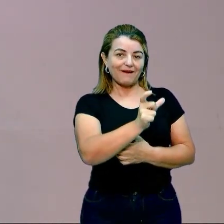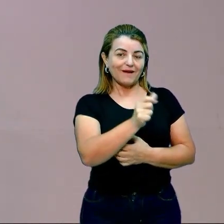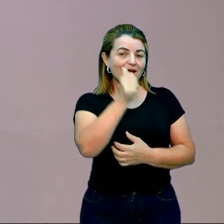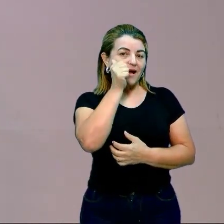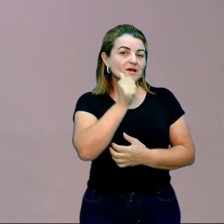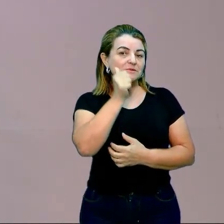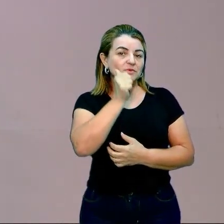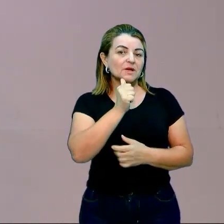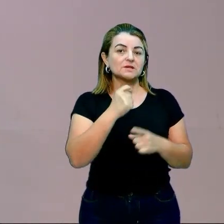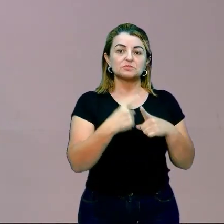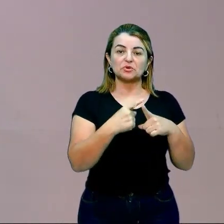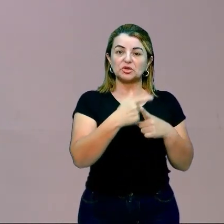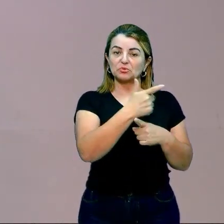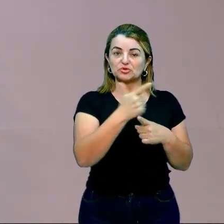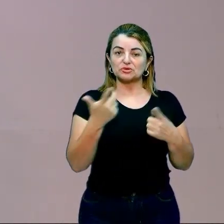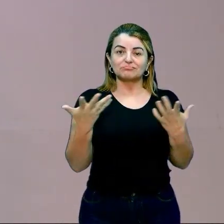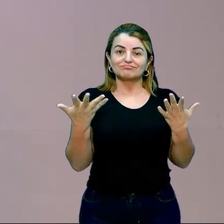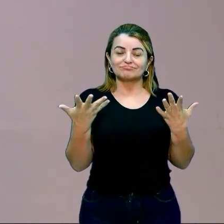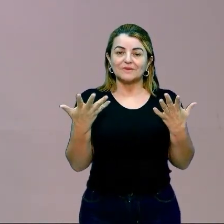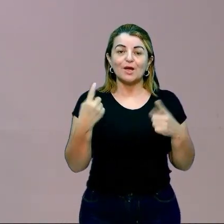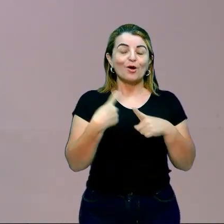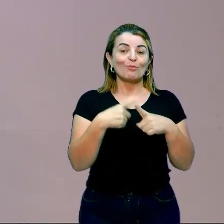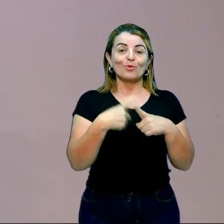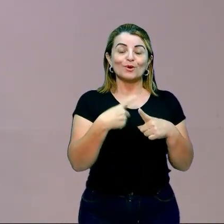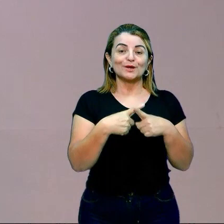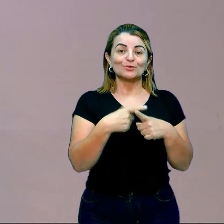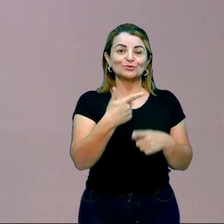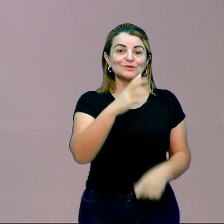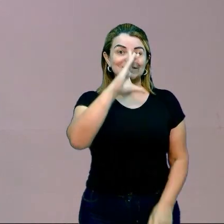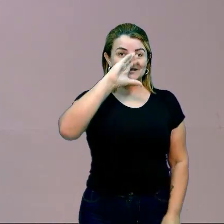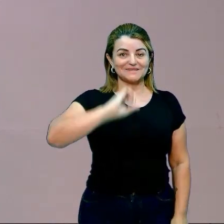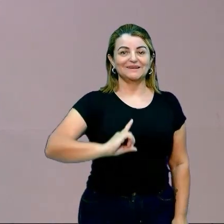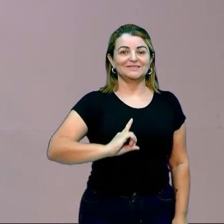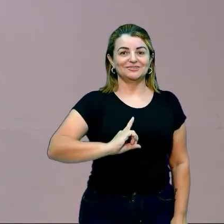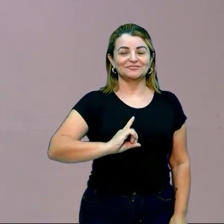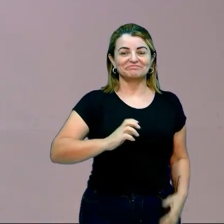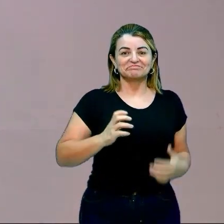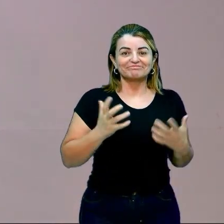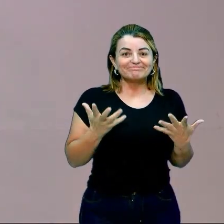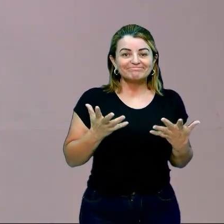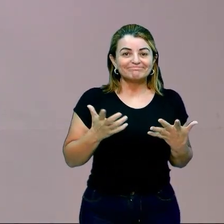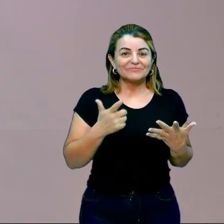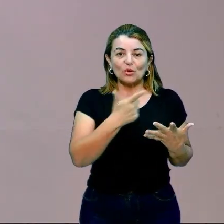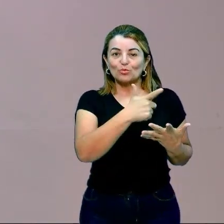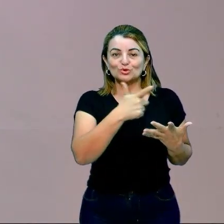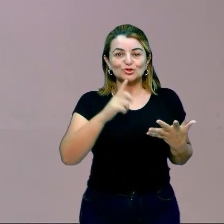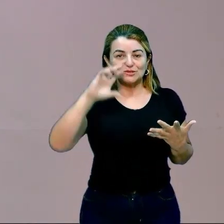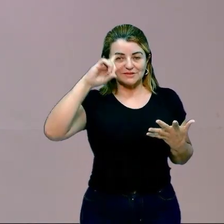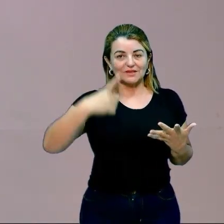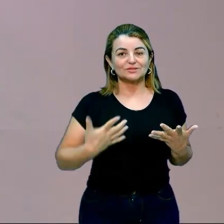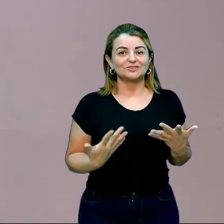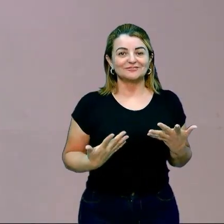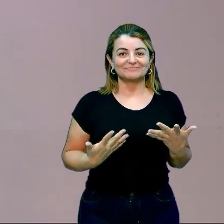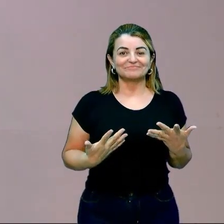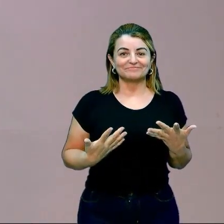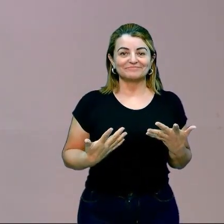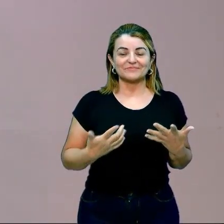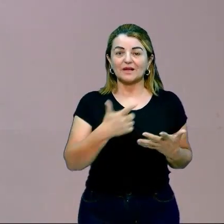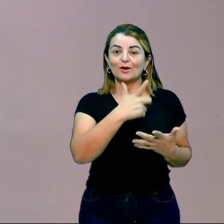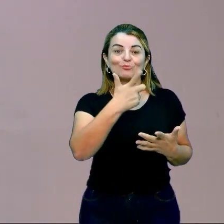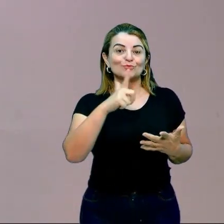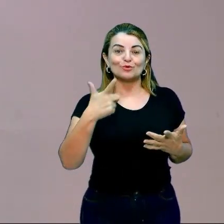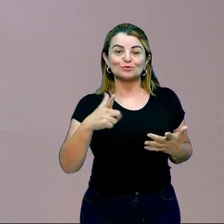as mulheres em Atenas não eram consideradas como cidadãos elas não exerciam a cidadania Elas não